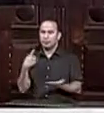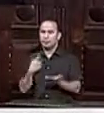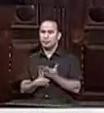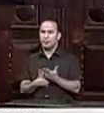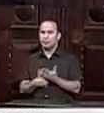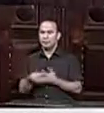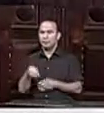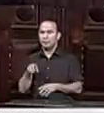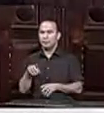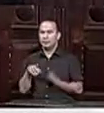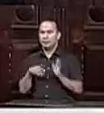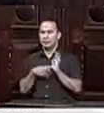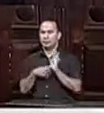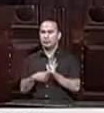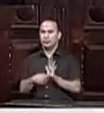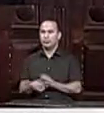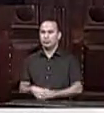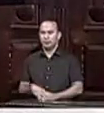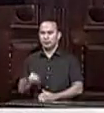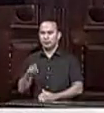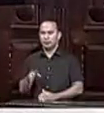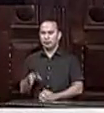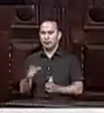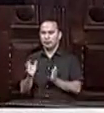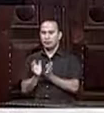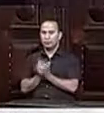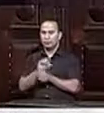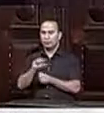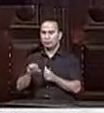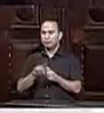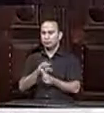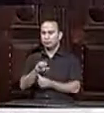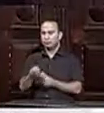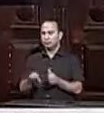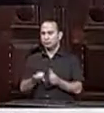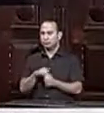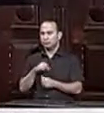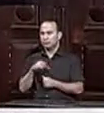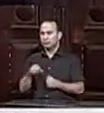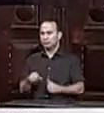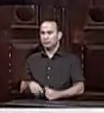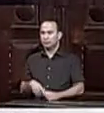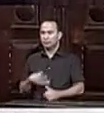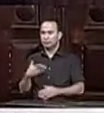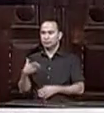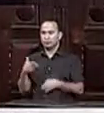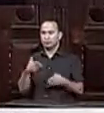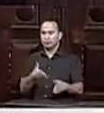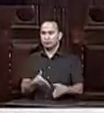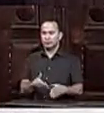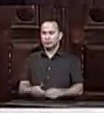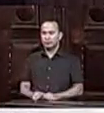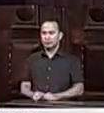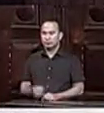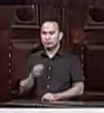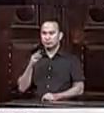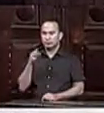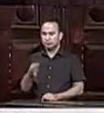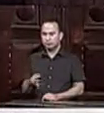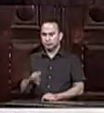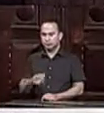esse campo, que é o campo da mudança, que está chegando. E